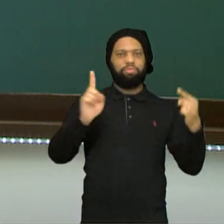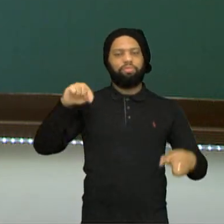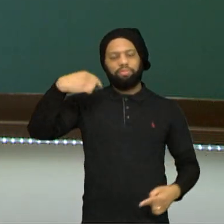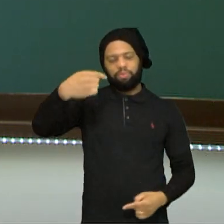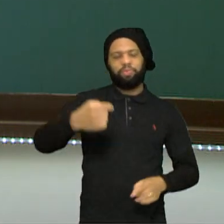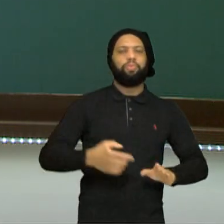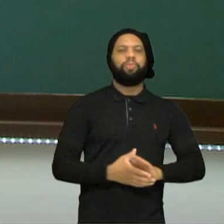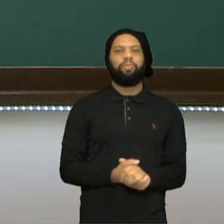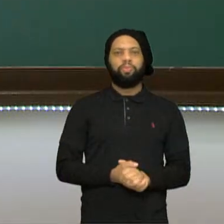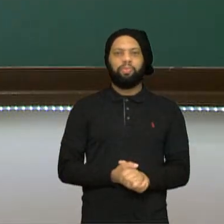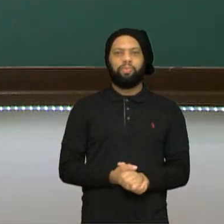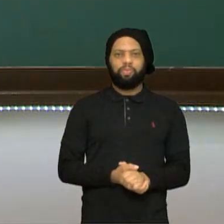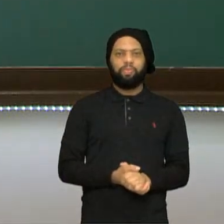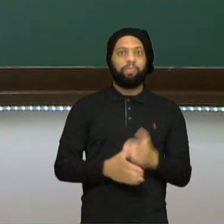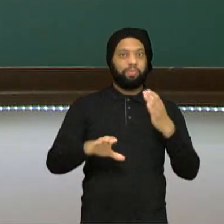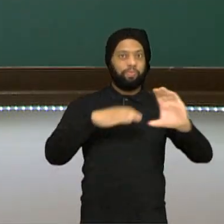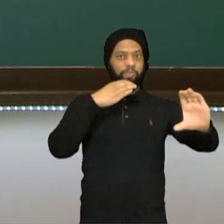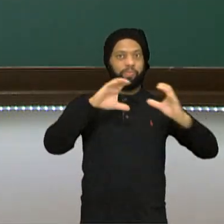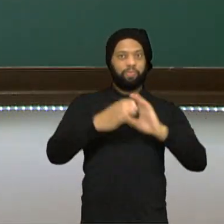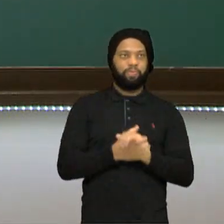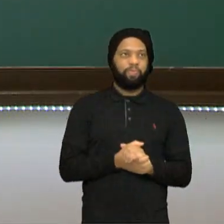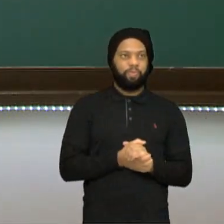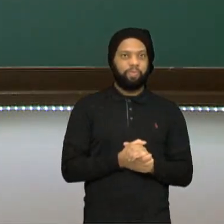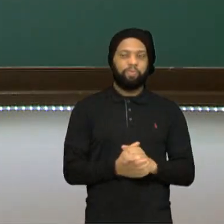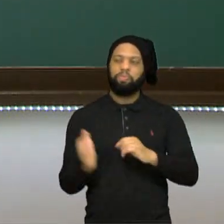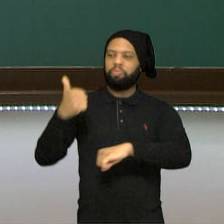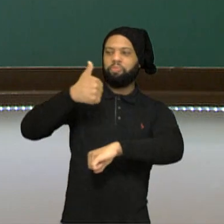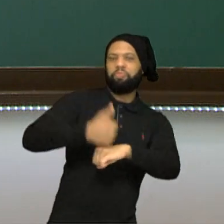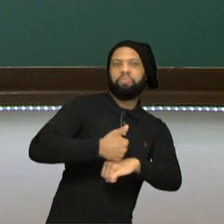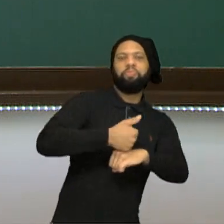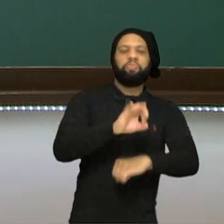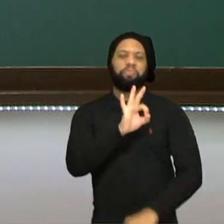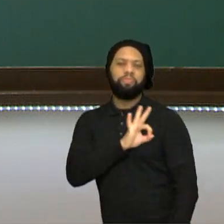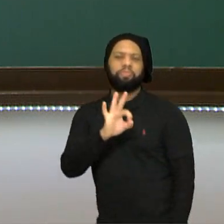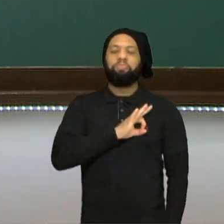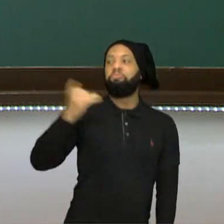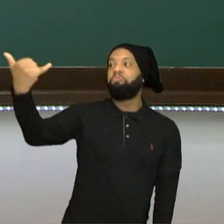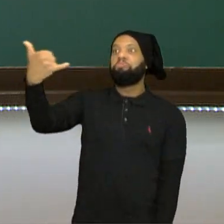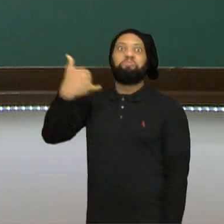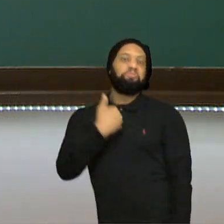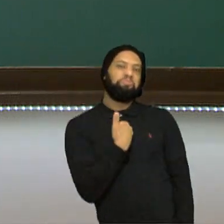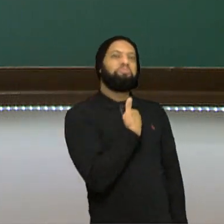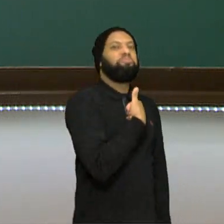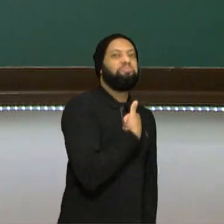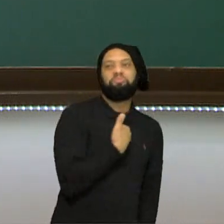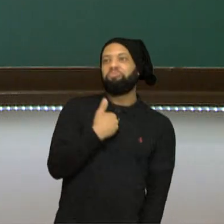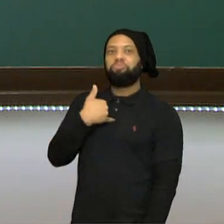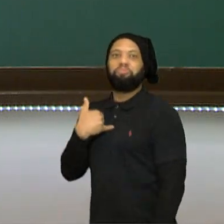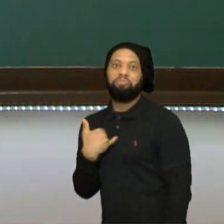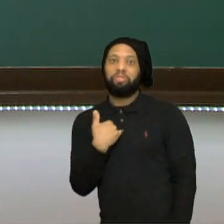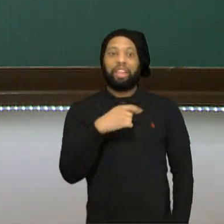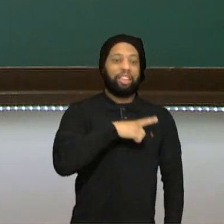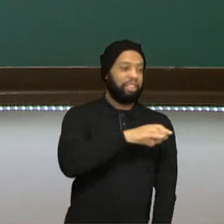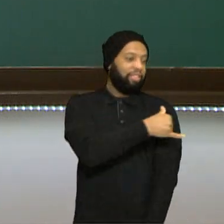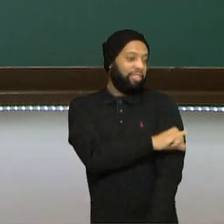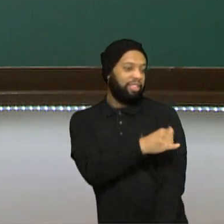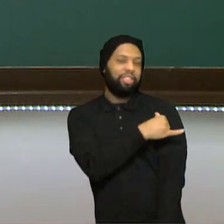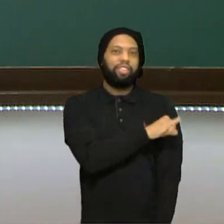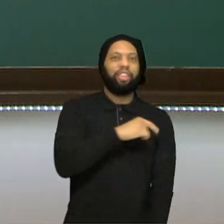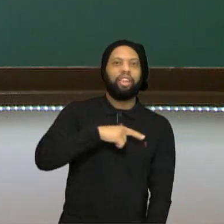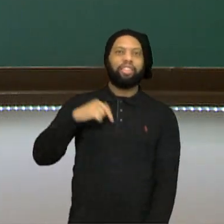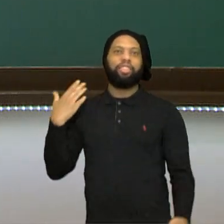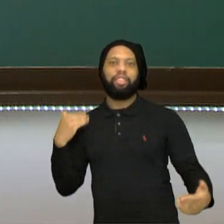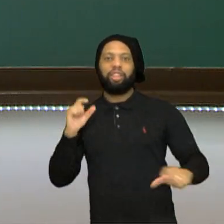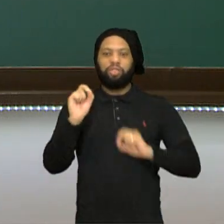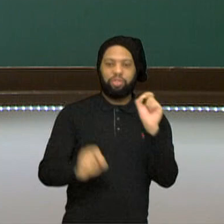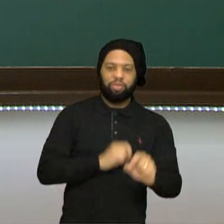tá? Então vamos lá. O chefe de polícia mandou me avisar que na Carioca tem roleta para